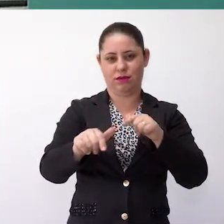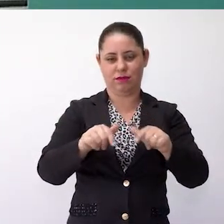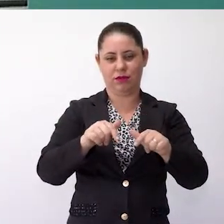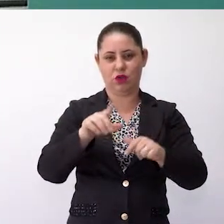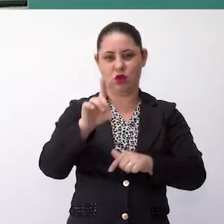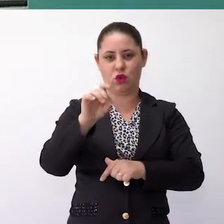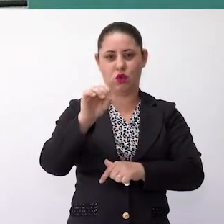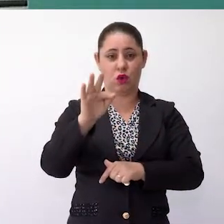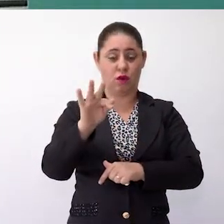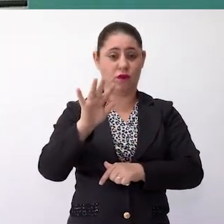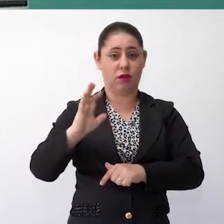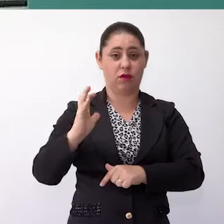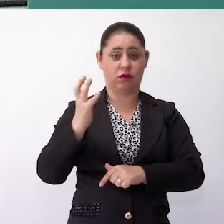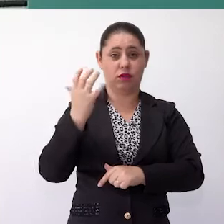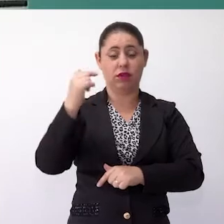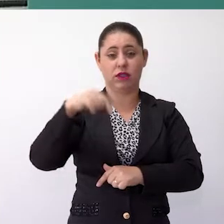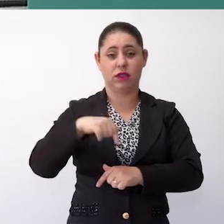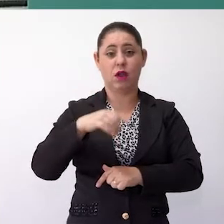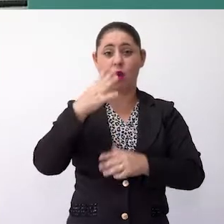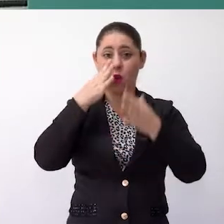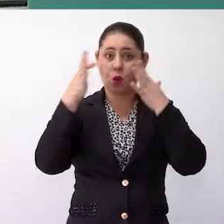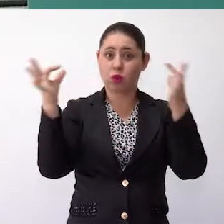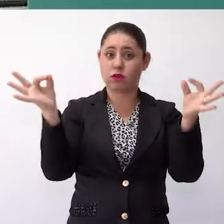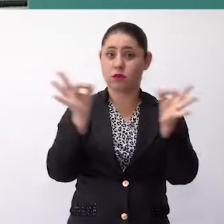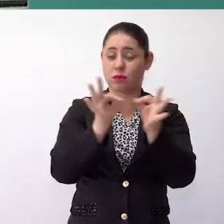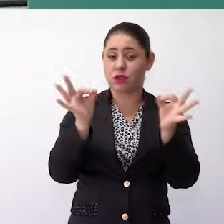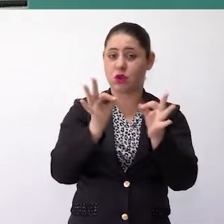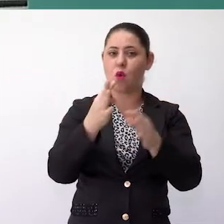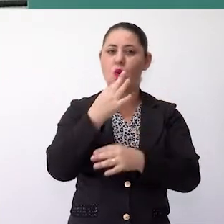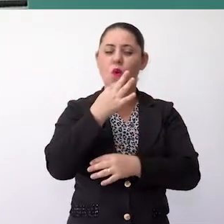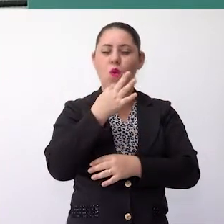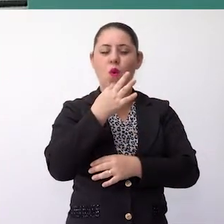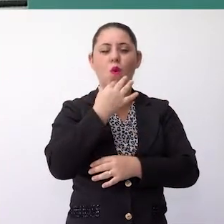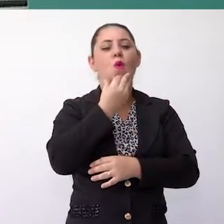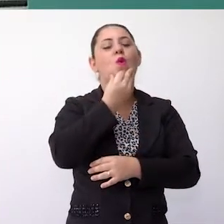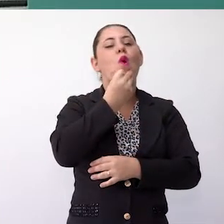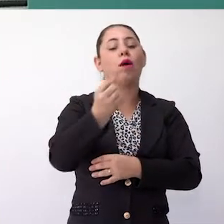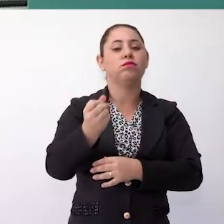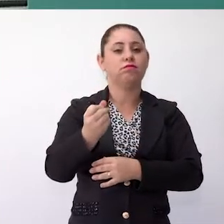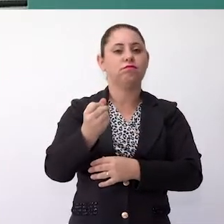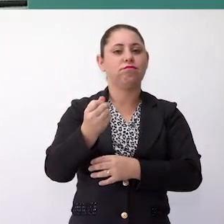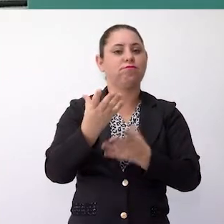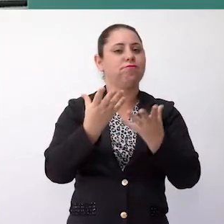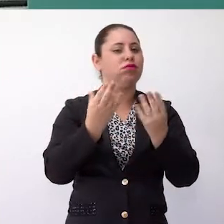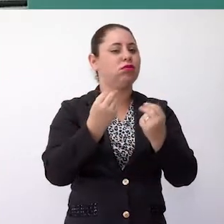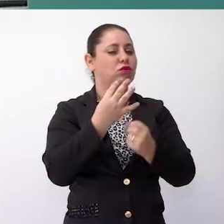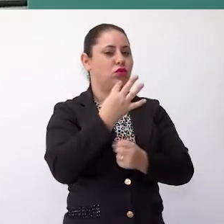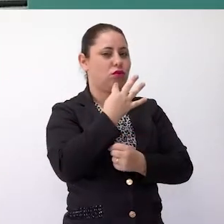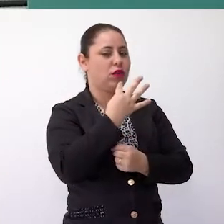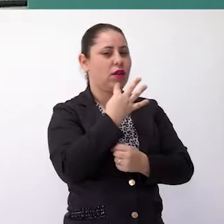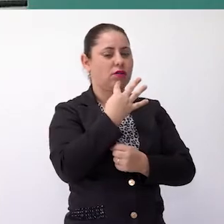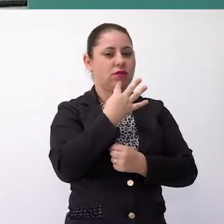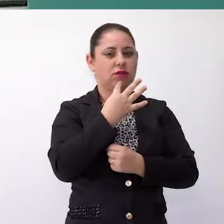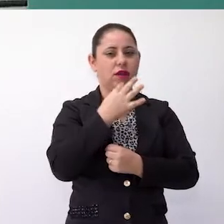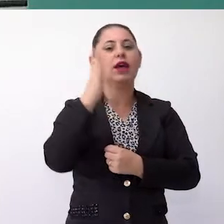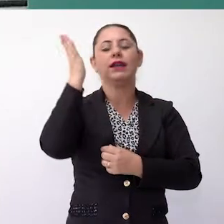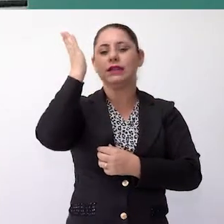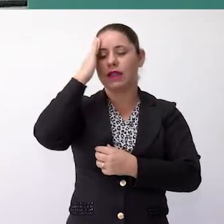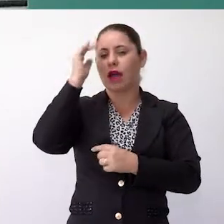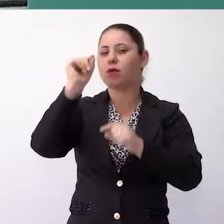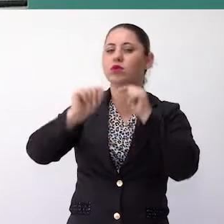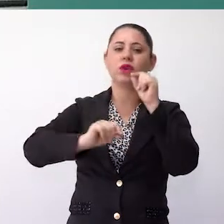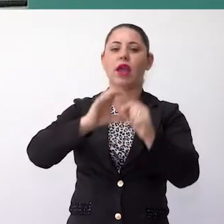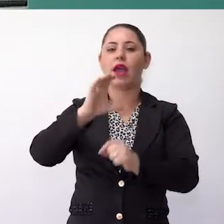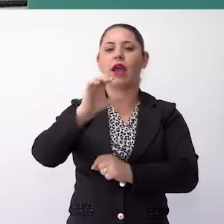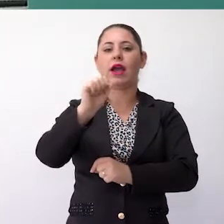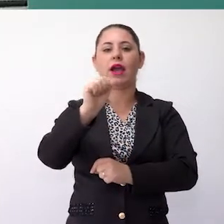o DOF realiza, é a expertise do homem. O homem conhece aquele terreno, ele vivencia aquilo ali, ele sabe o que são cabriteiras,